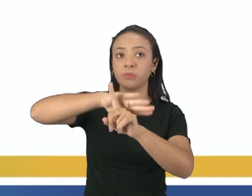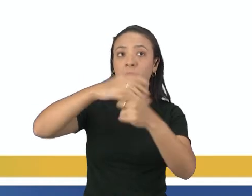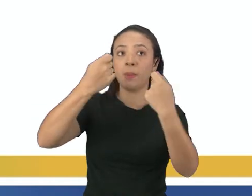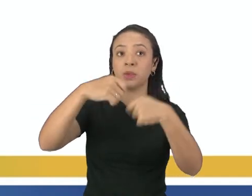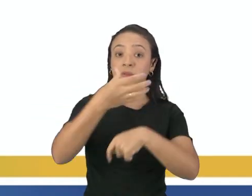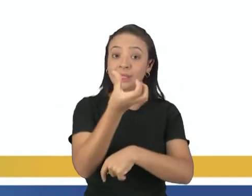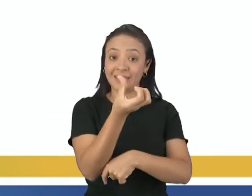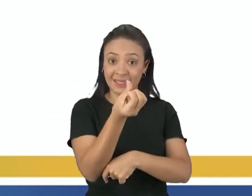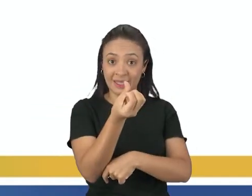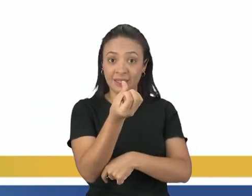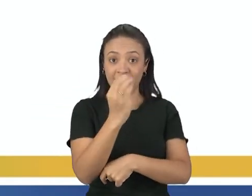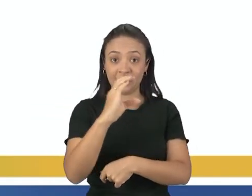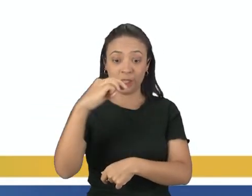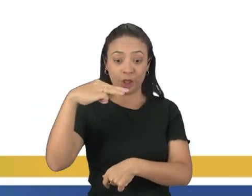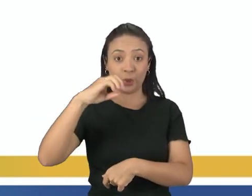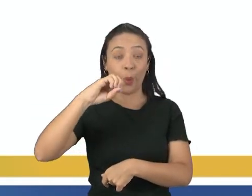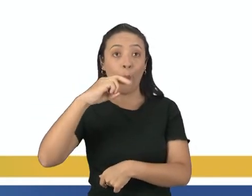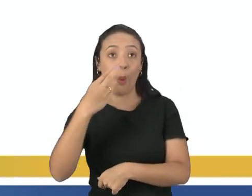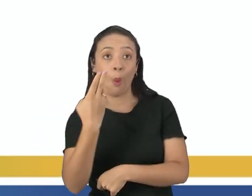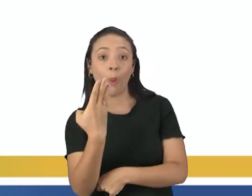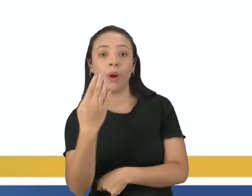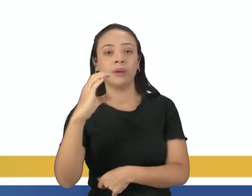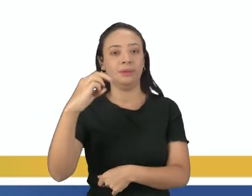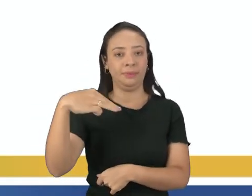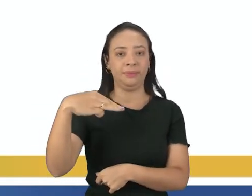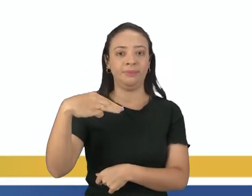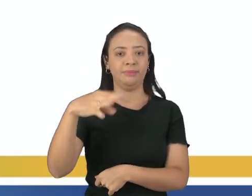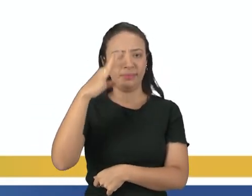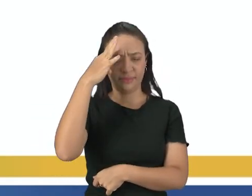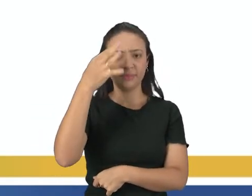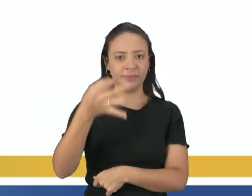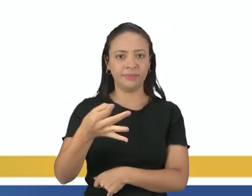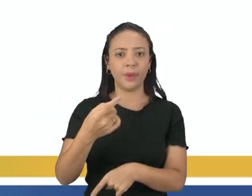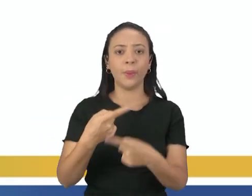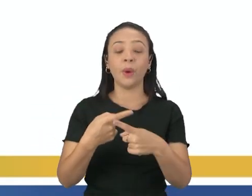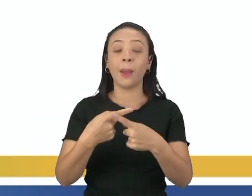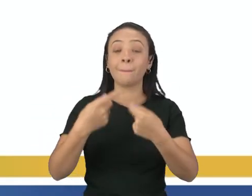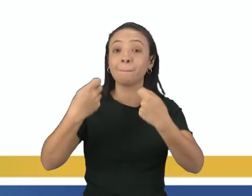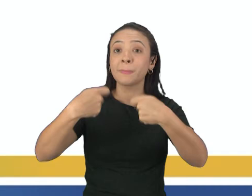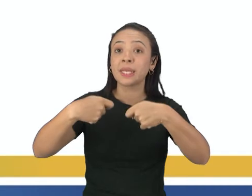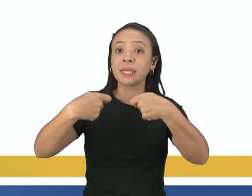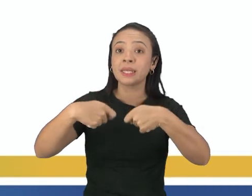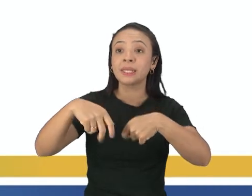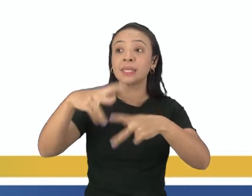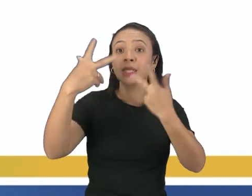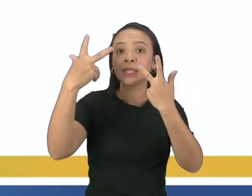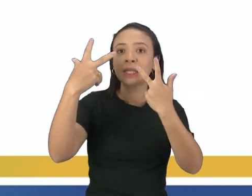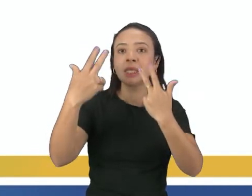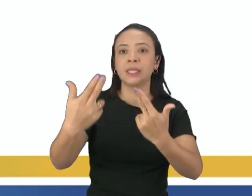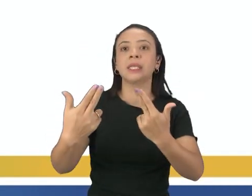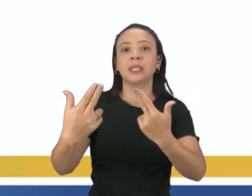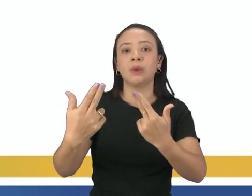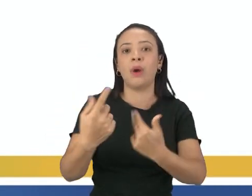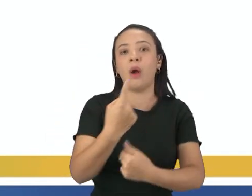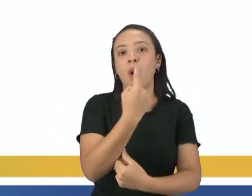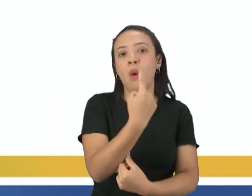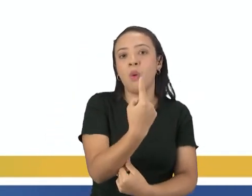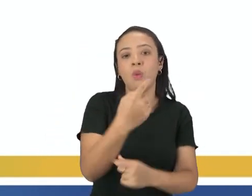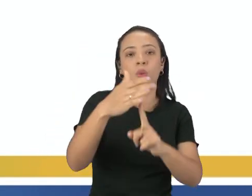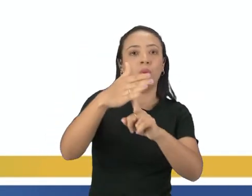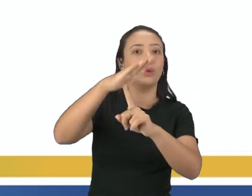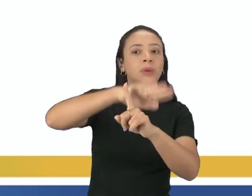pode medir 6 ou 4 centímetros, certo? Já que ele precisa ser igual a um